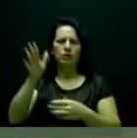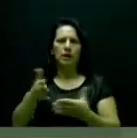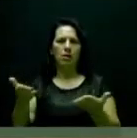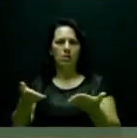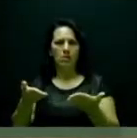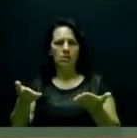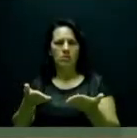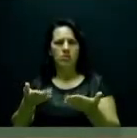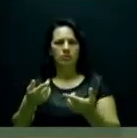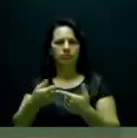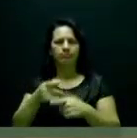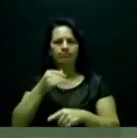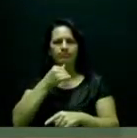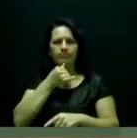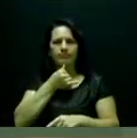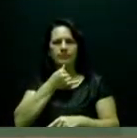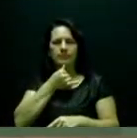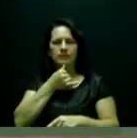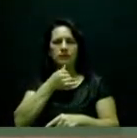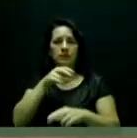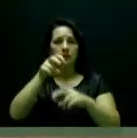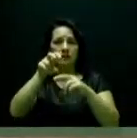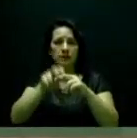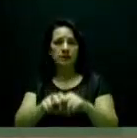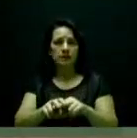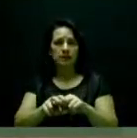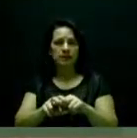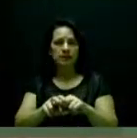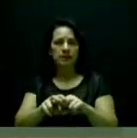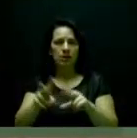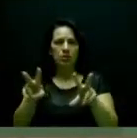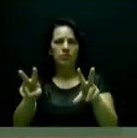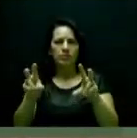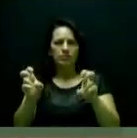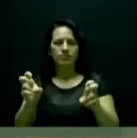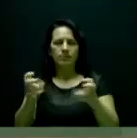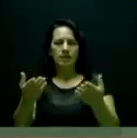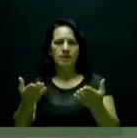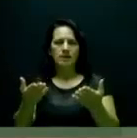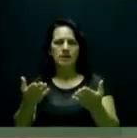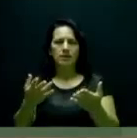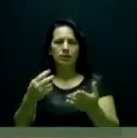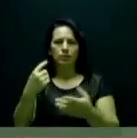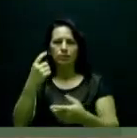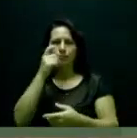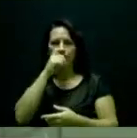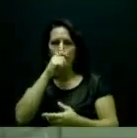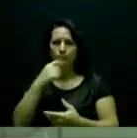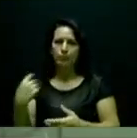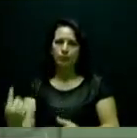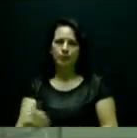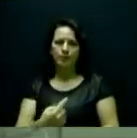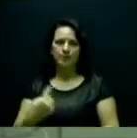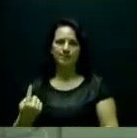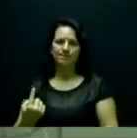Agora, infelizmente, né, quando senta na cadeira, que a gente percebe que fomos enganados.